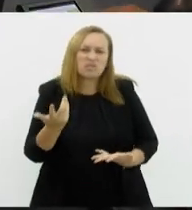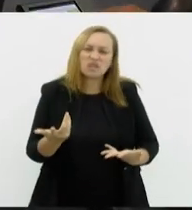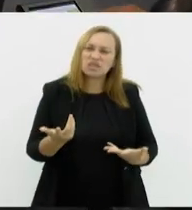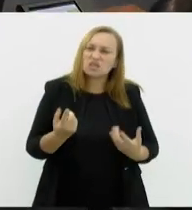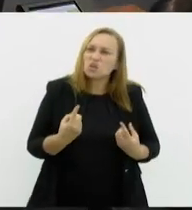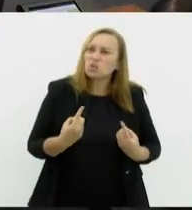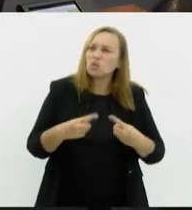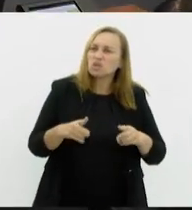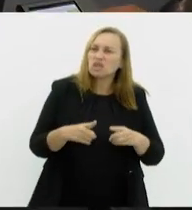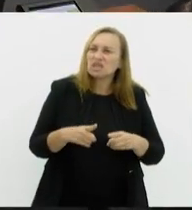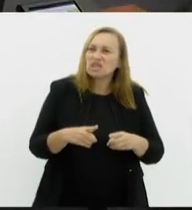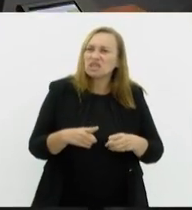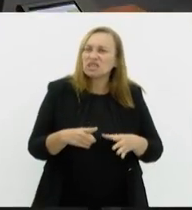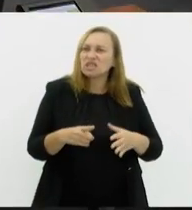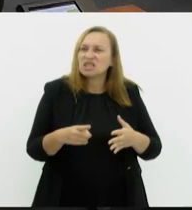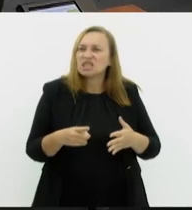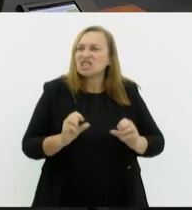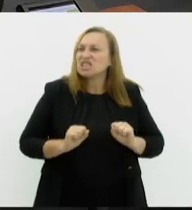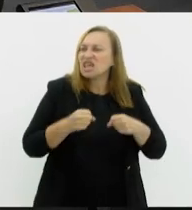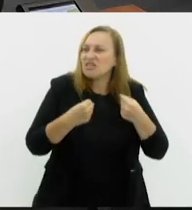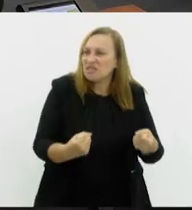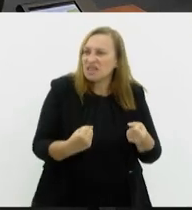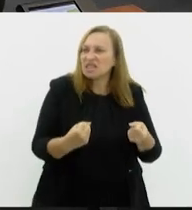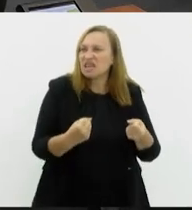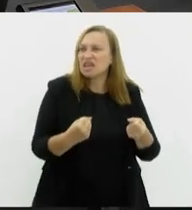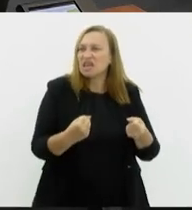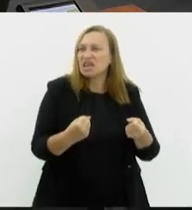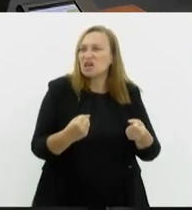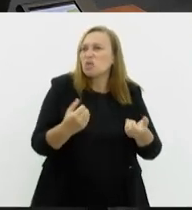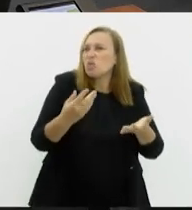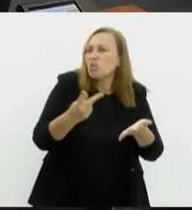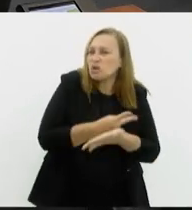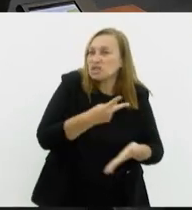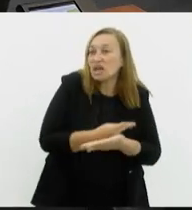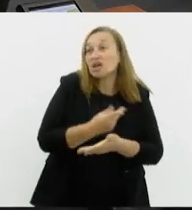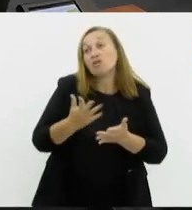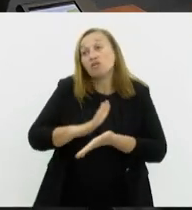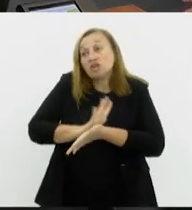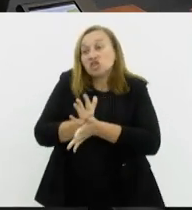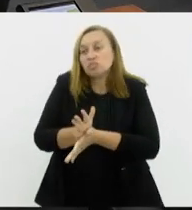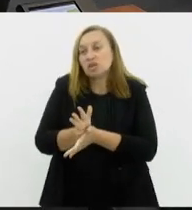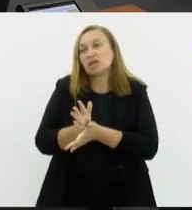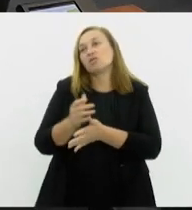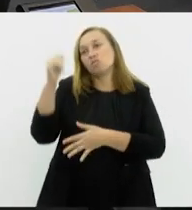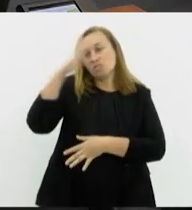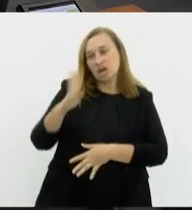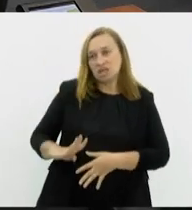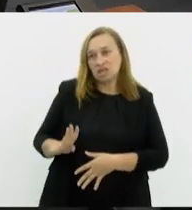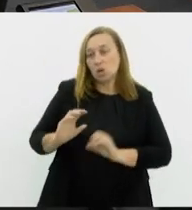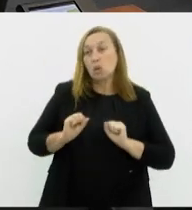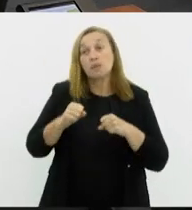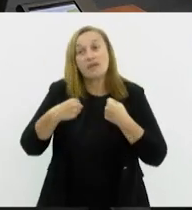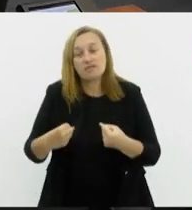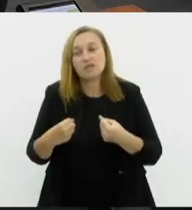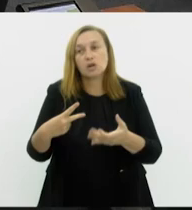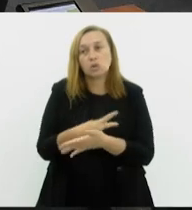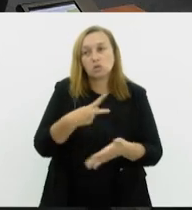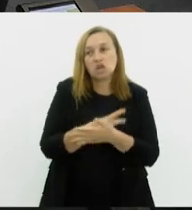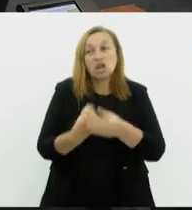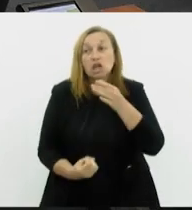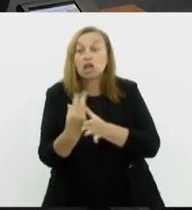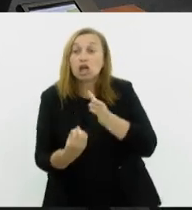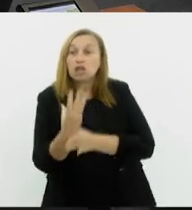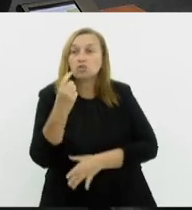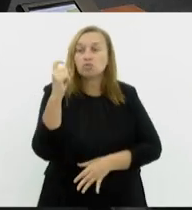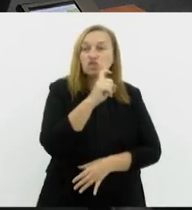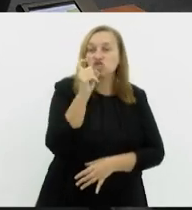essa tentativa de banalizar e defender o indefensável, que foi assim que eles destruíram o Brasil, defendendo o indefensável, criando mentiras